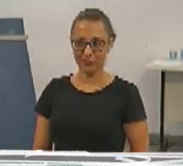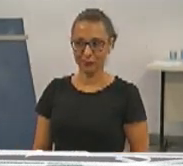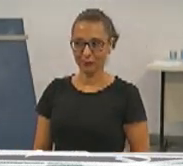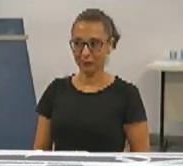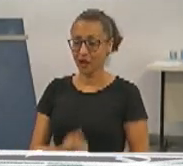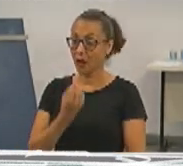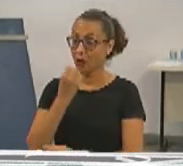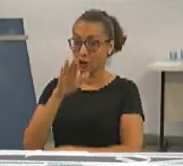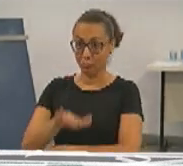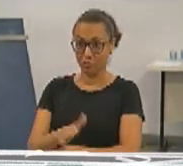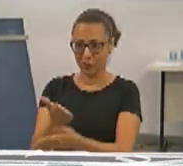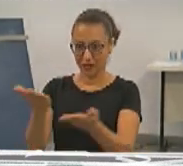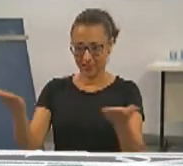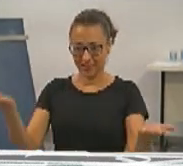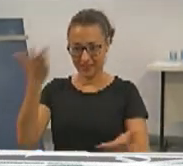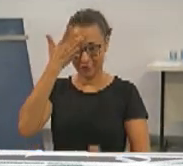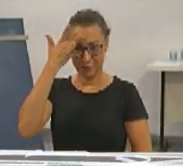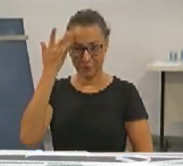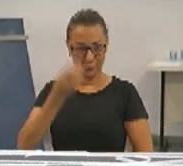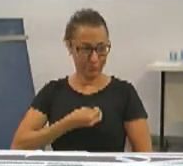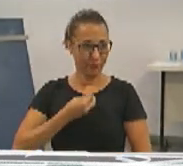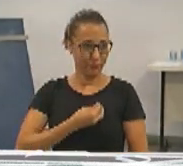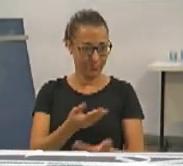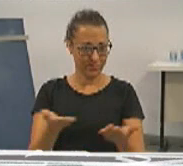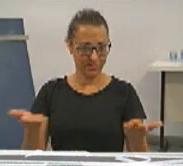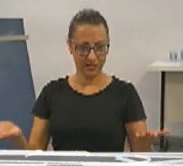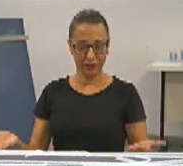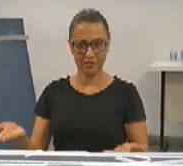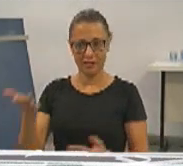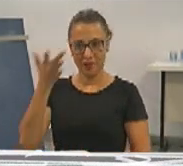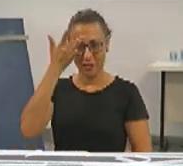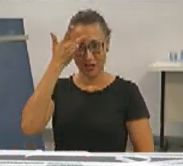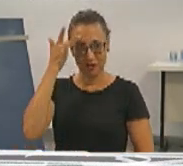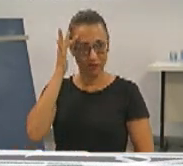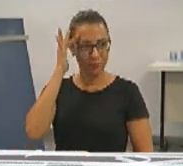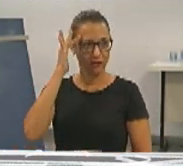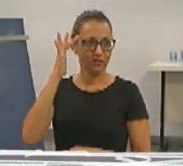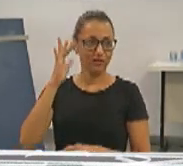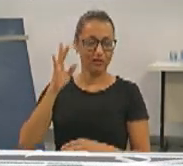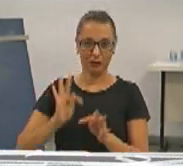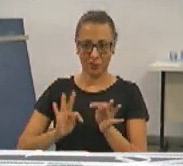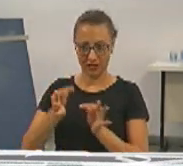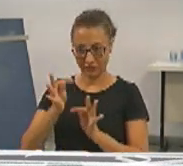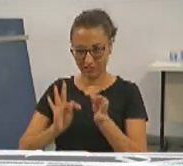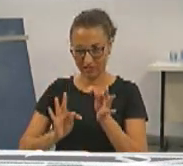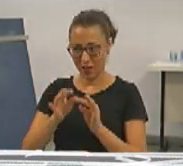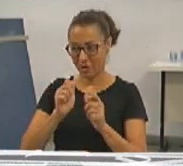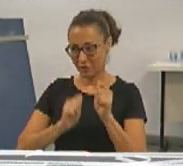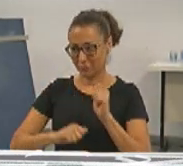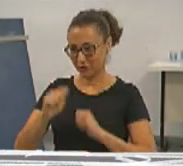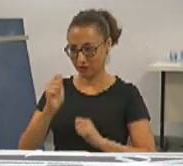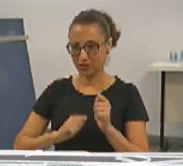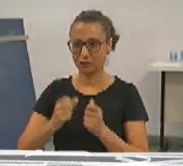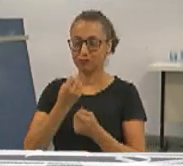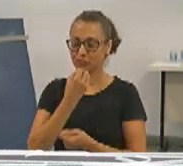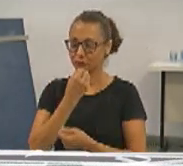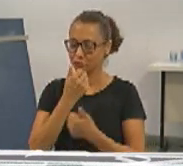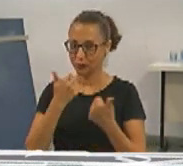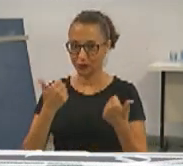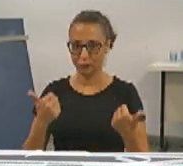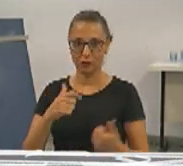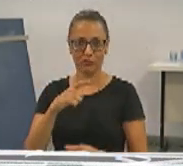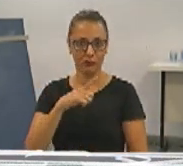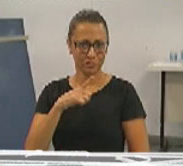Boa tarde a todos os presentes, pessoal da assistência, o pessoal administrativo. É muito bom que vocês possam